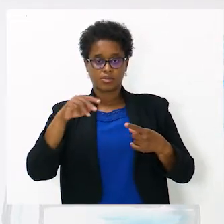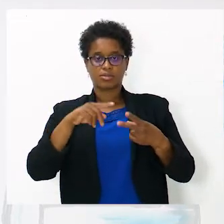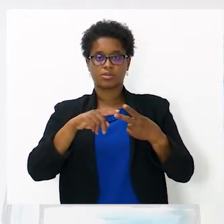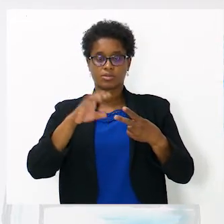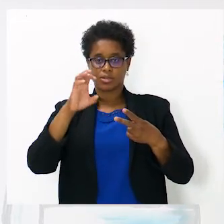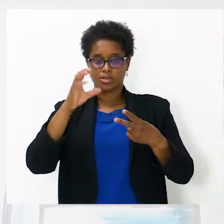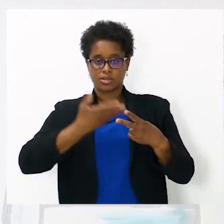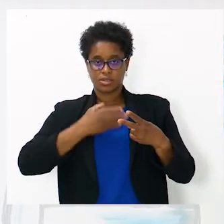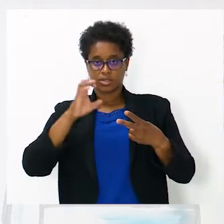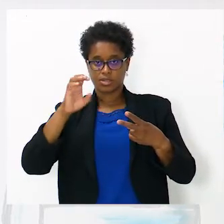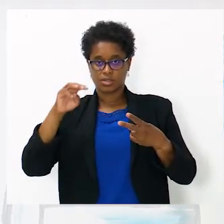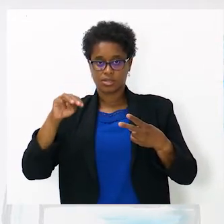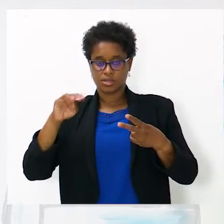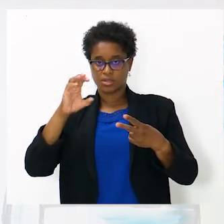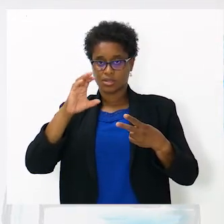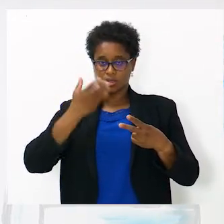decímetro,